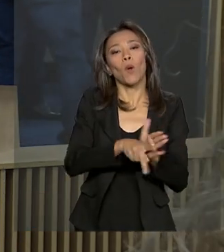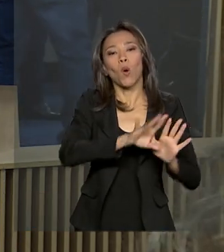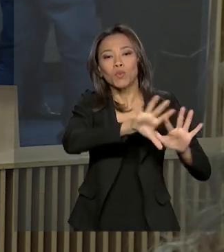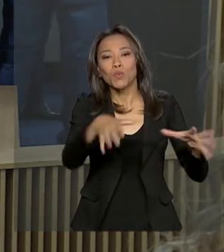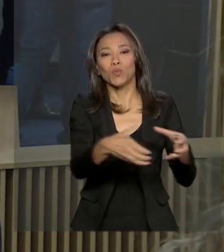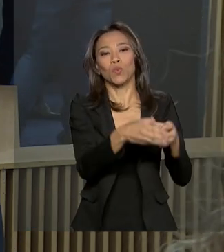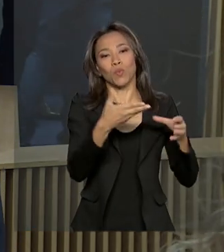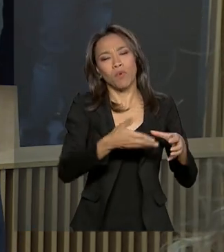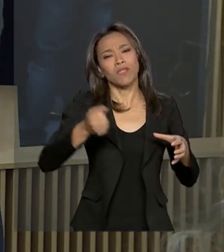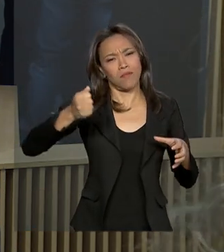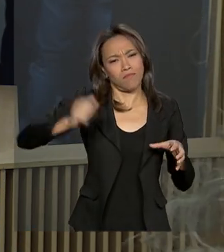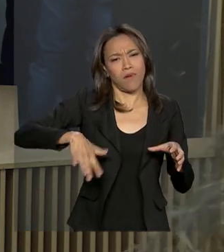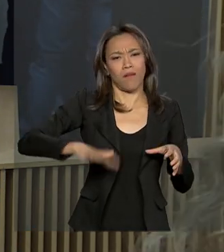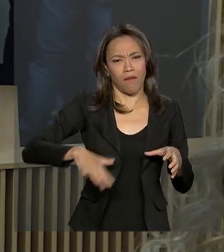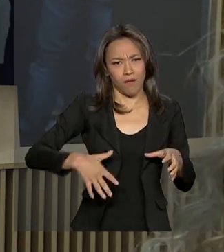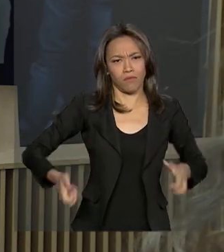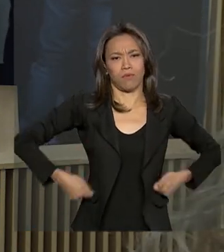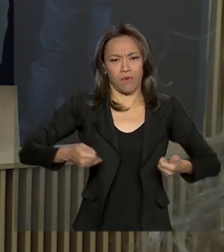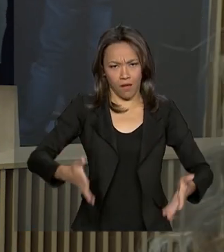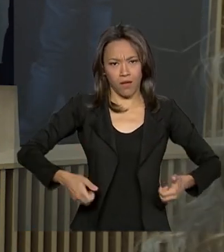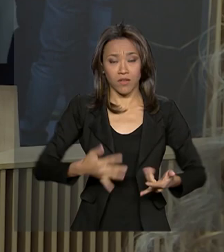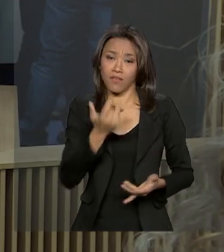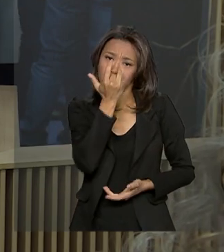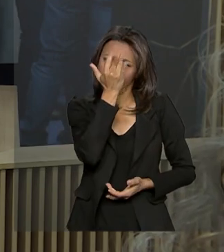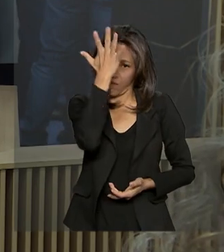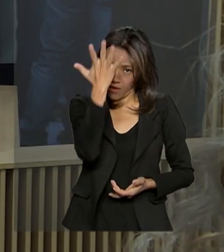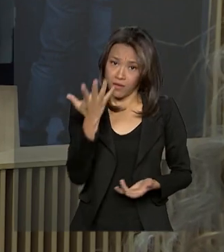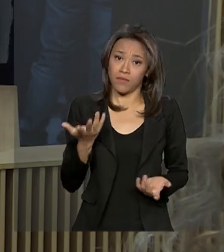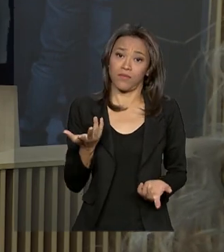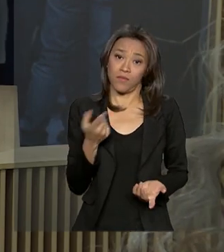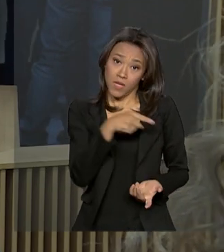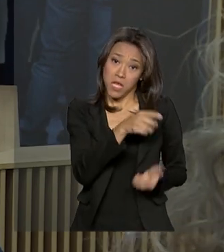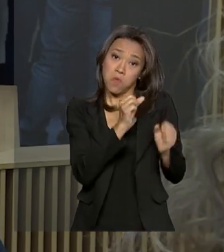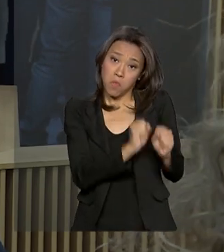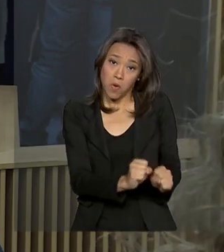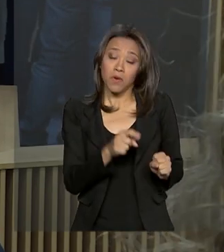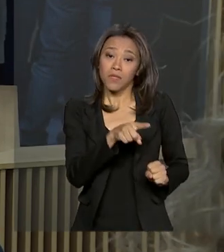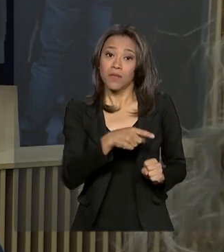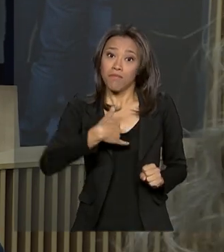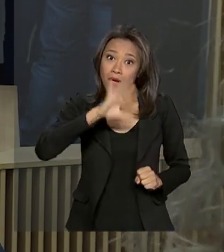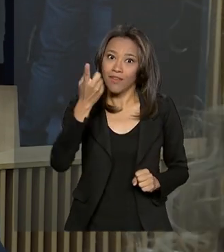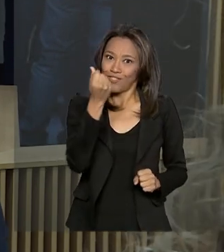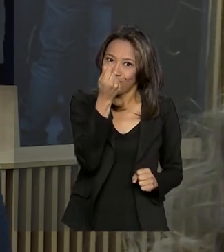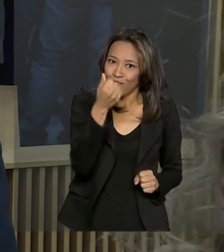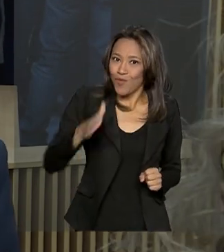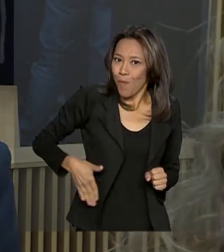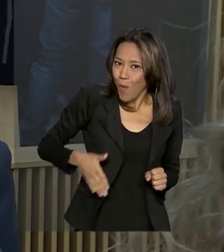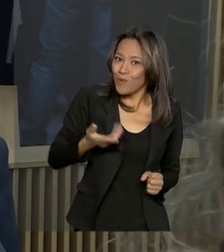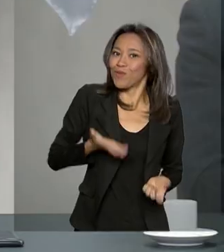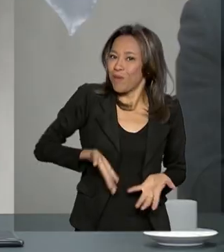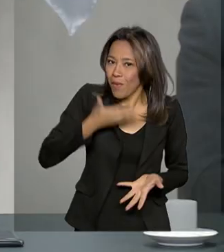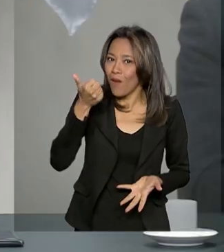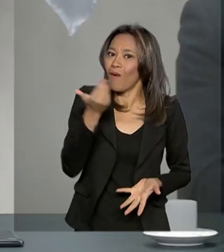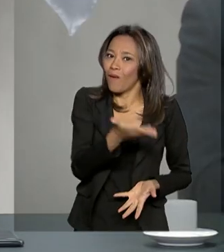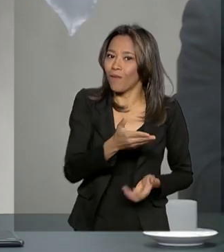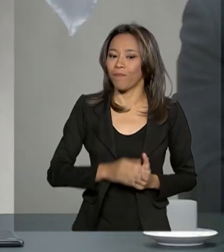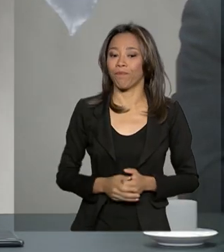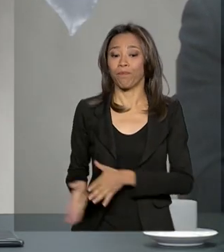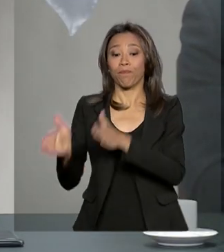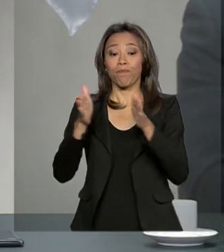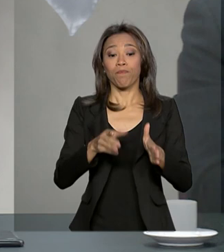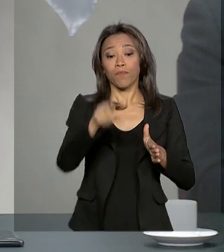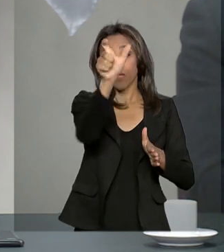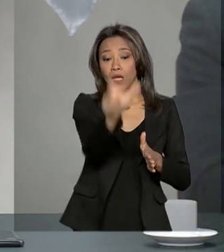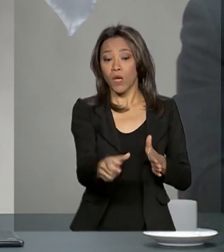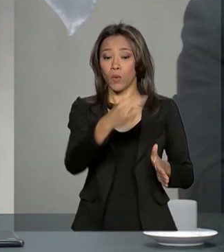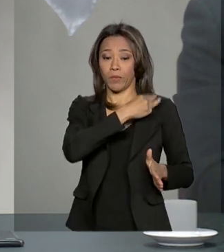Com isso vai baratear o custo e vai poder facilitar então com que ele possa ter mais dinheiro no bolso, ganhar melhor. Para o ministro da